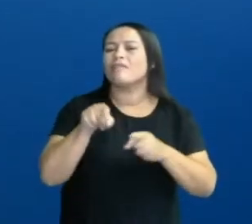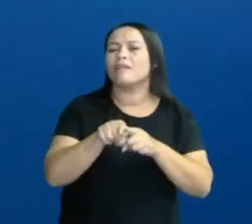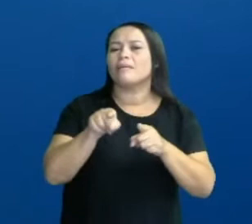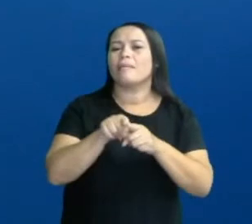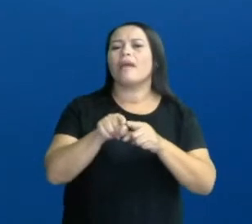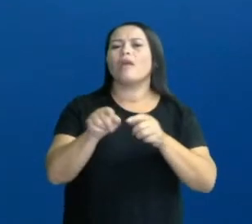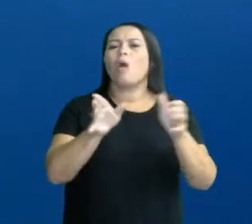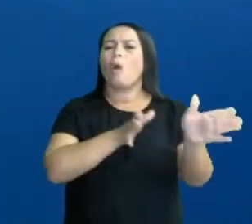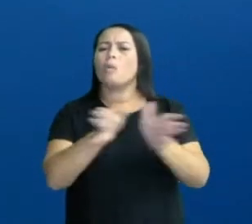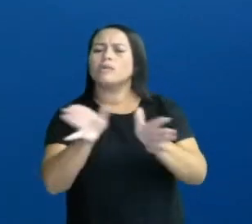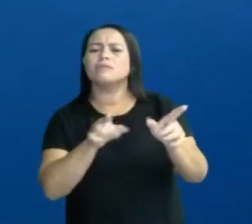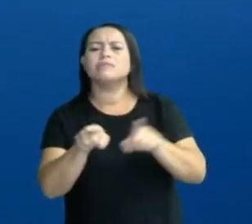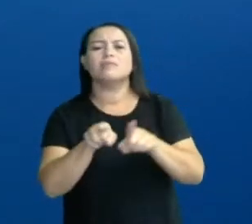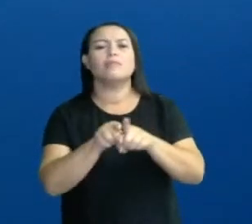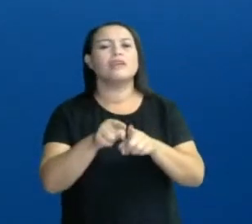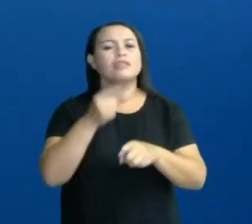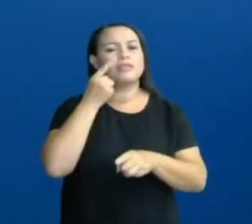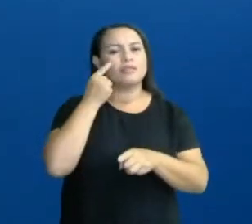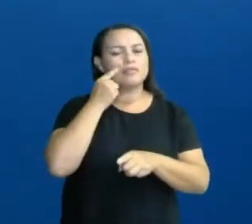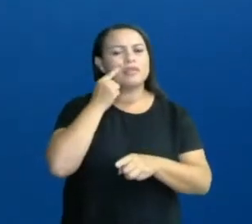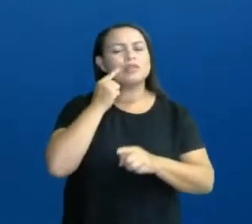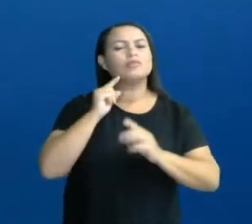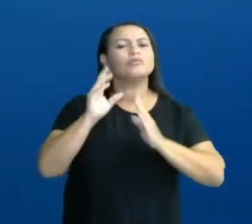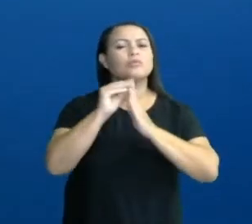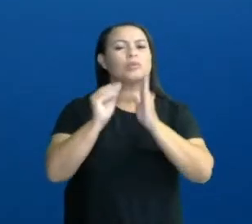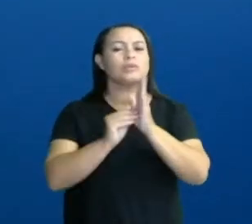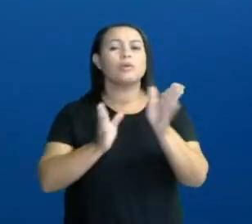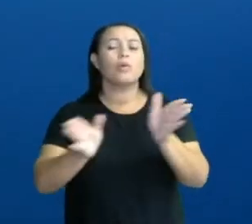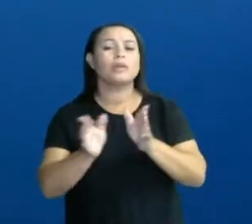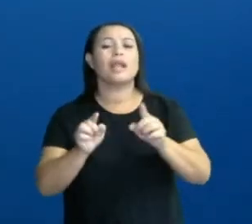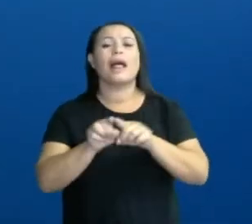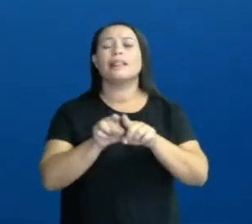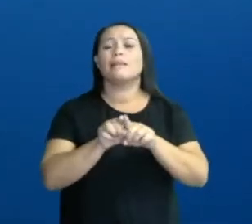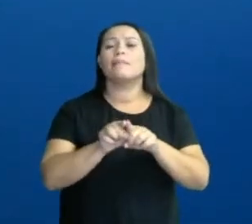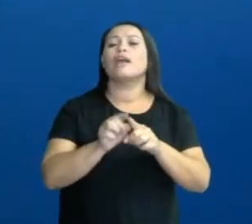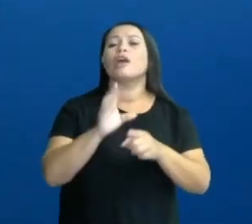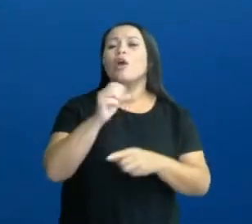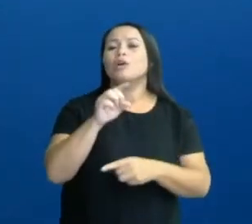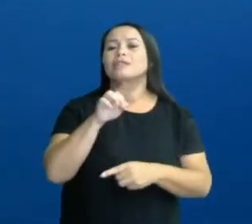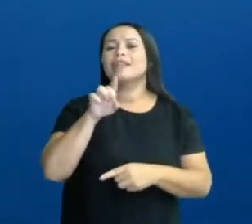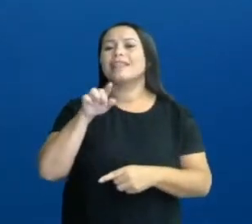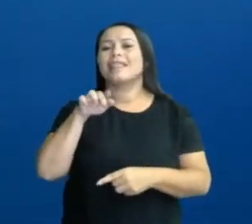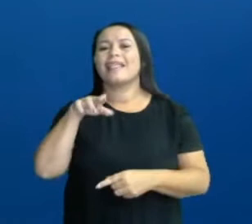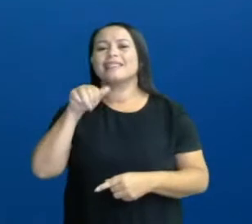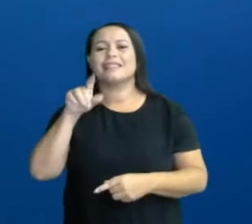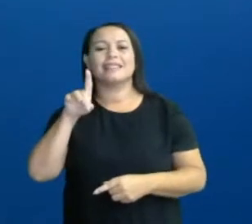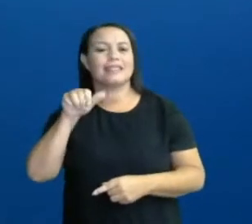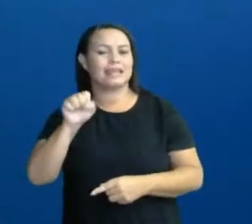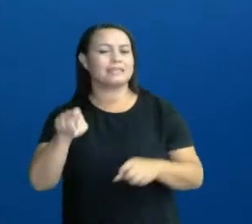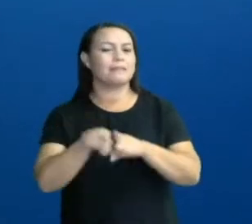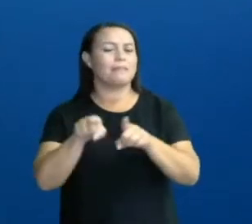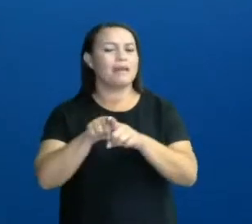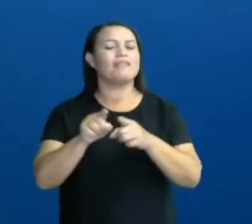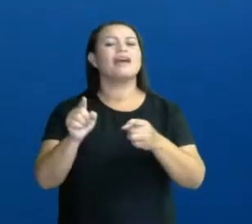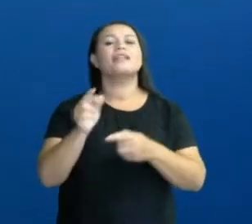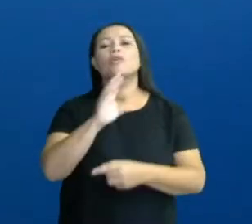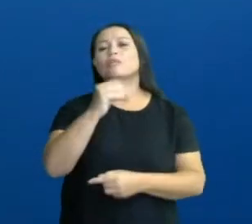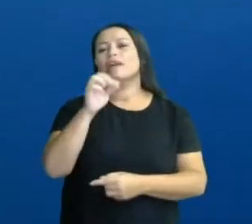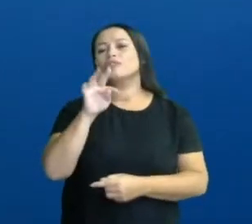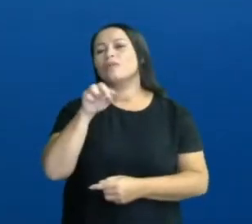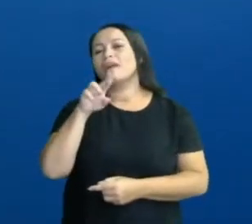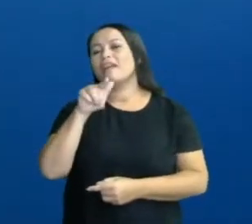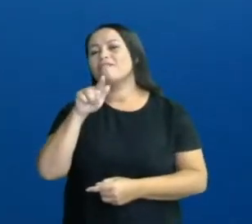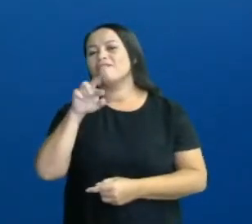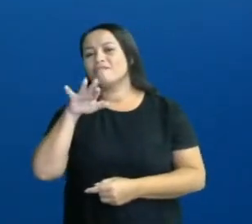parte que a gente viu sobre esse assunto relacionado à orientação e coordenadas, ele também vai se aplicar para essa parte de cartografia, tá? Espero que vocês